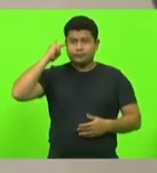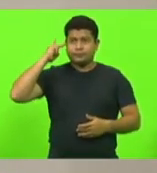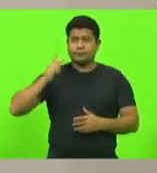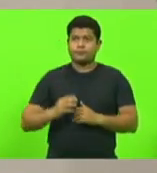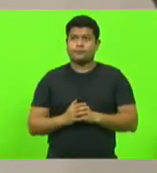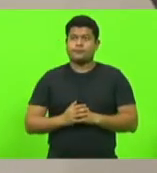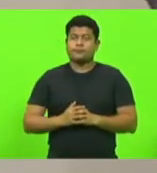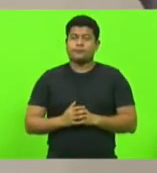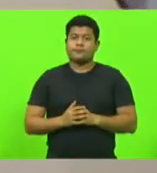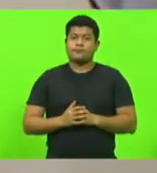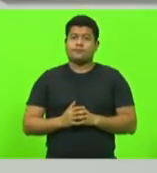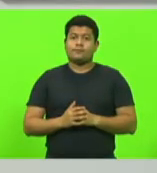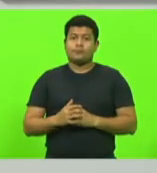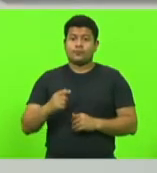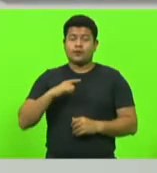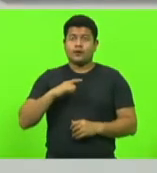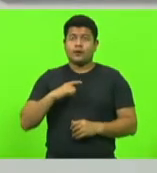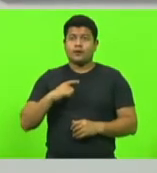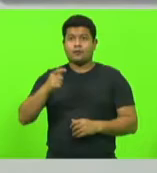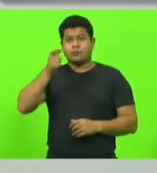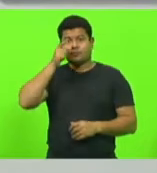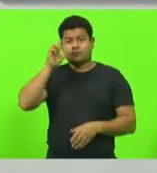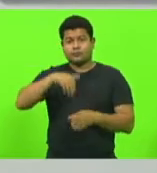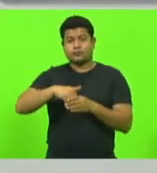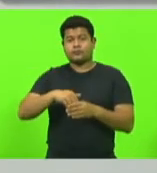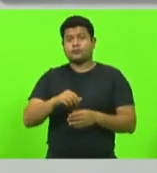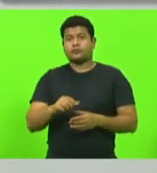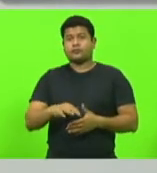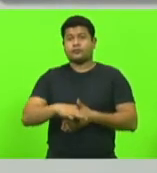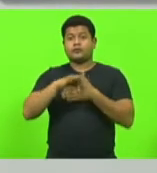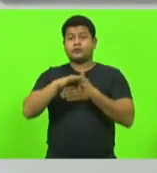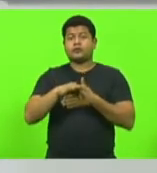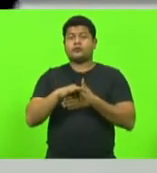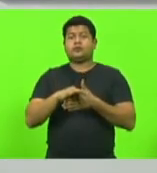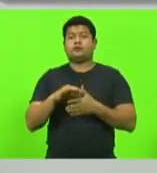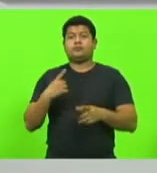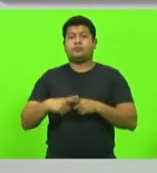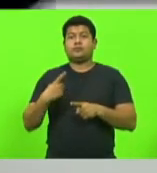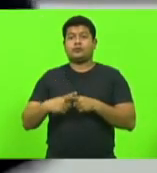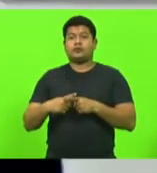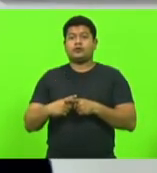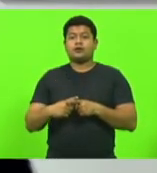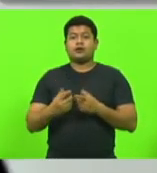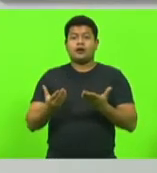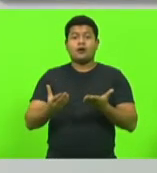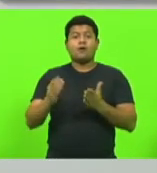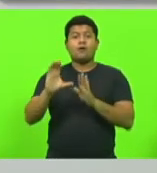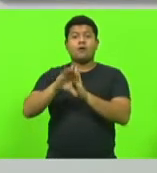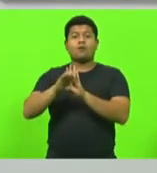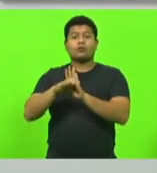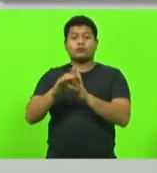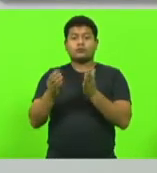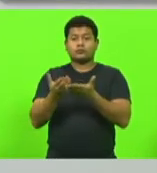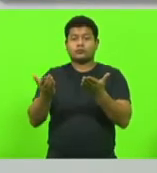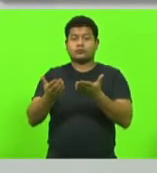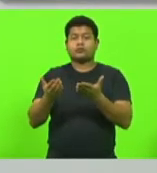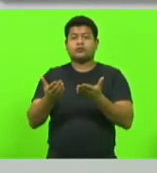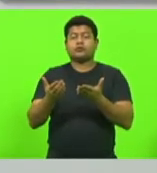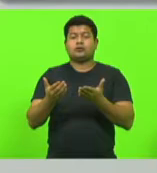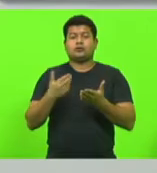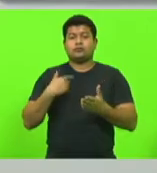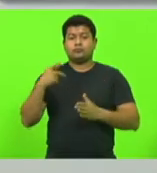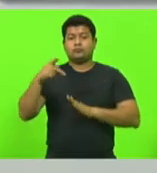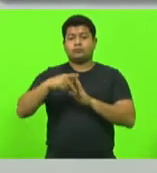Eu acompanho o voto do líder porque, na verdade, o conceito do projeto de lei recebeu aprovação do governo